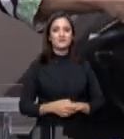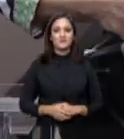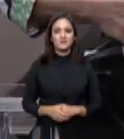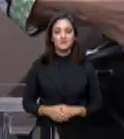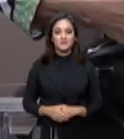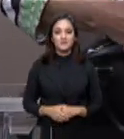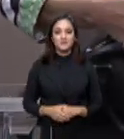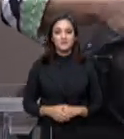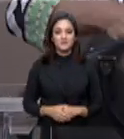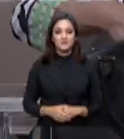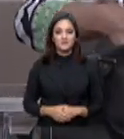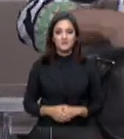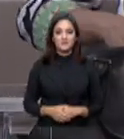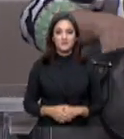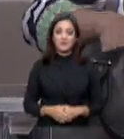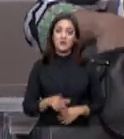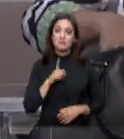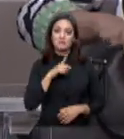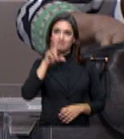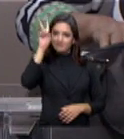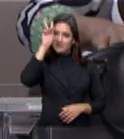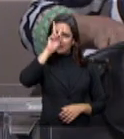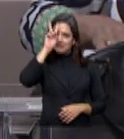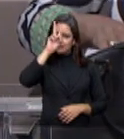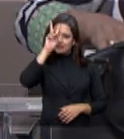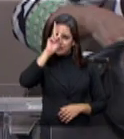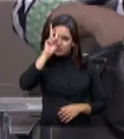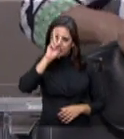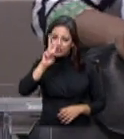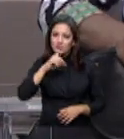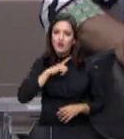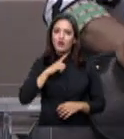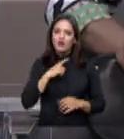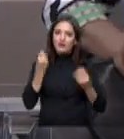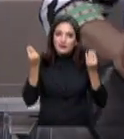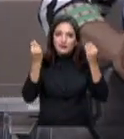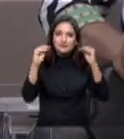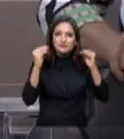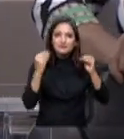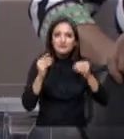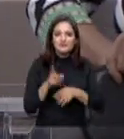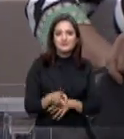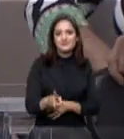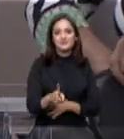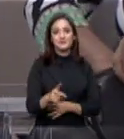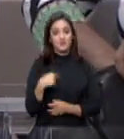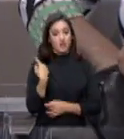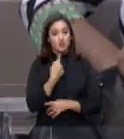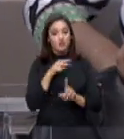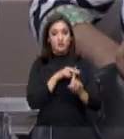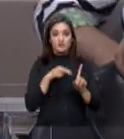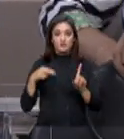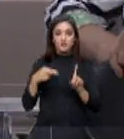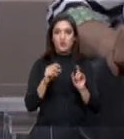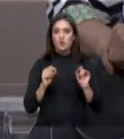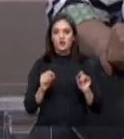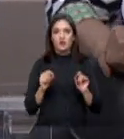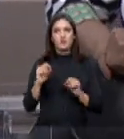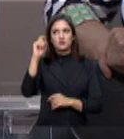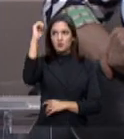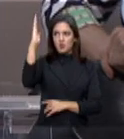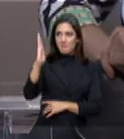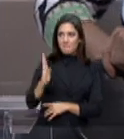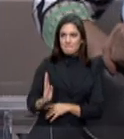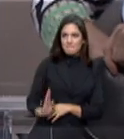para que essa história seja preservada de fato. A nossa visão, nenhum brasileiro,